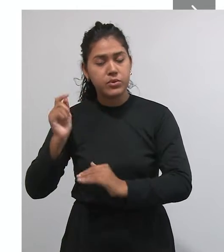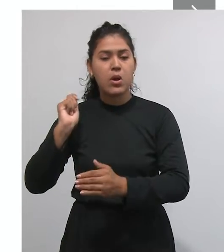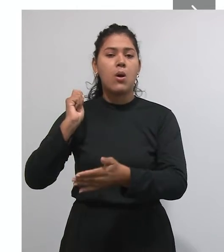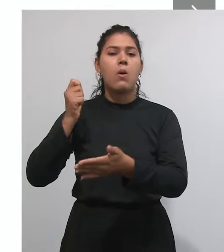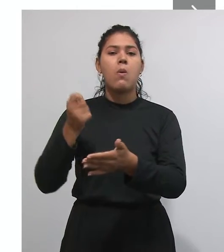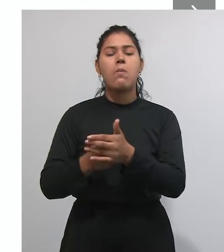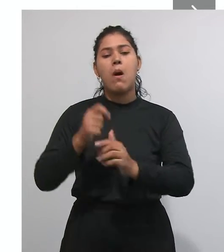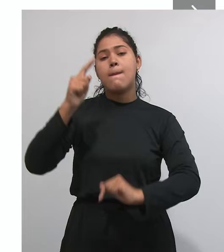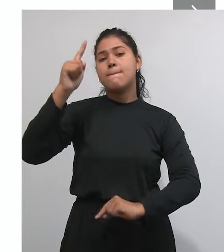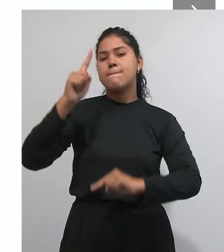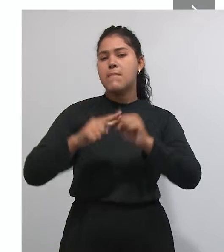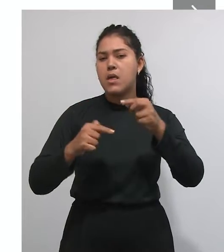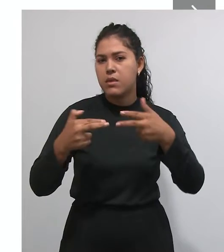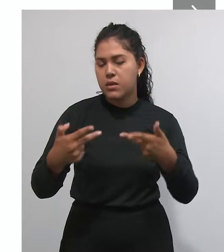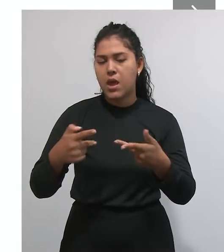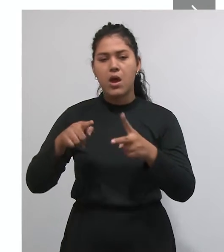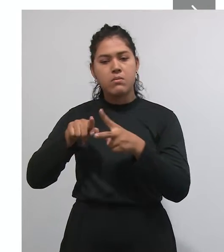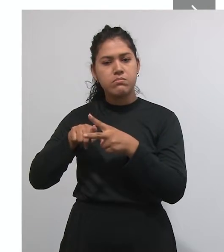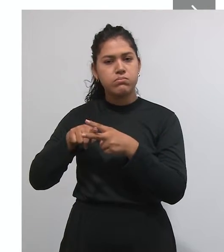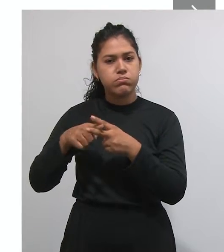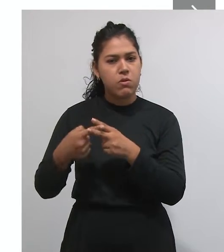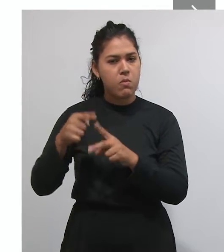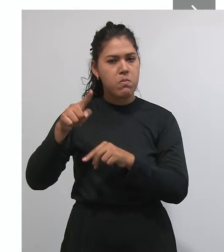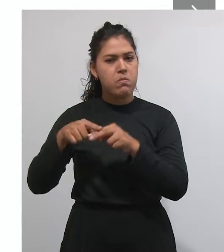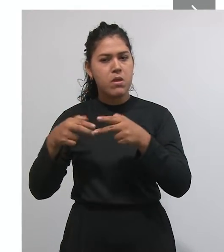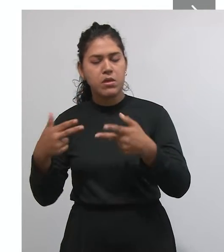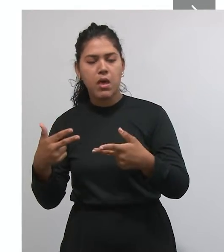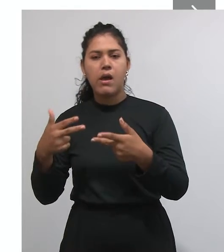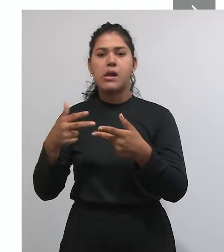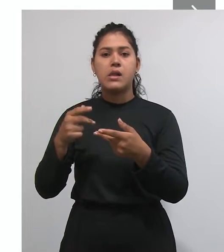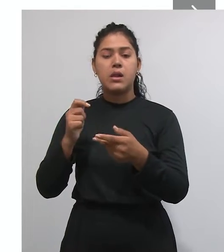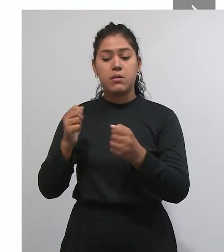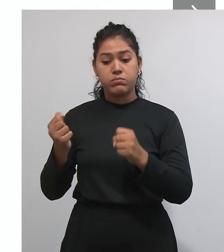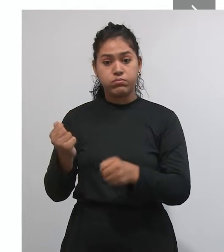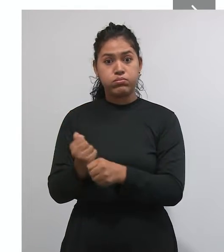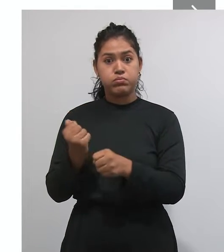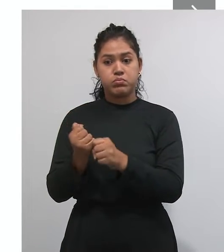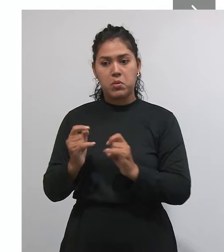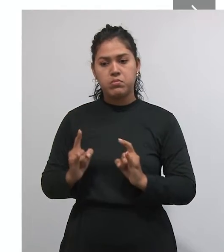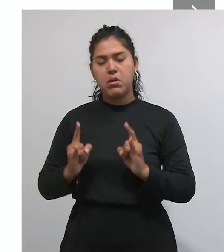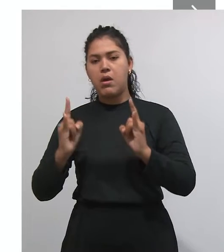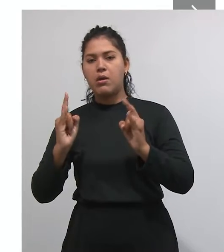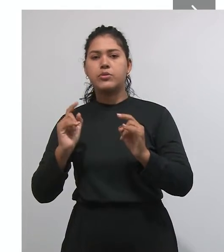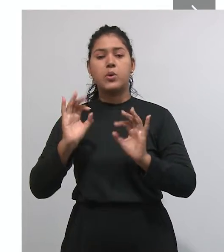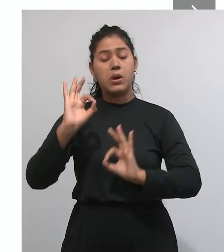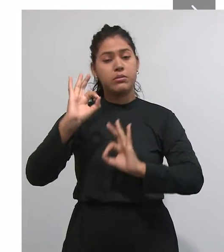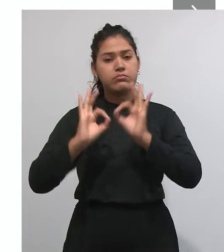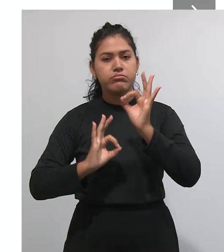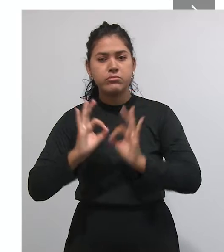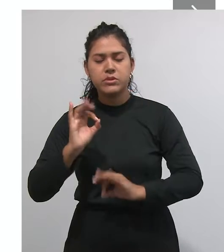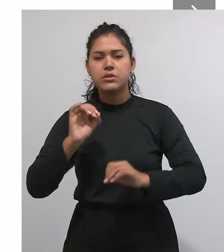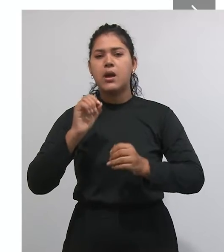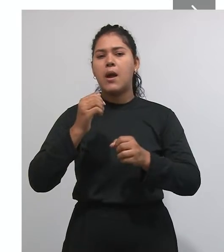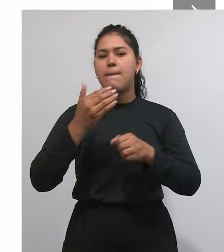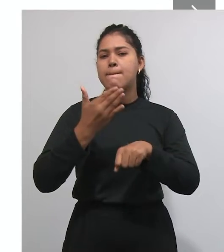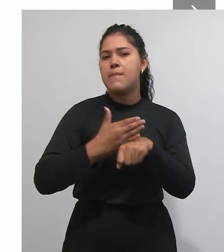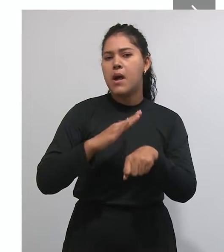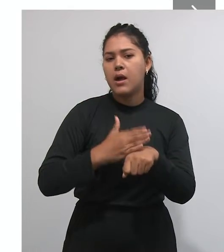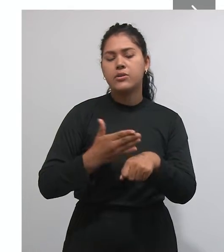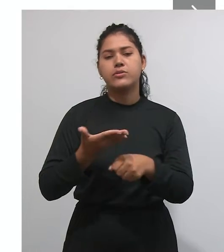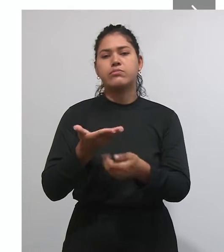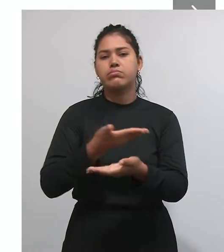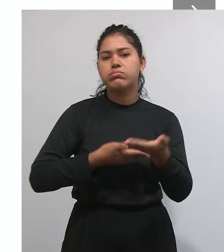equipamentos, remuneração, manutenção, construção, instalação de equipamentos, realização de